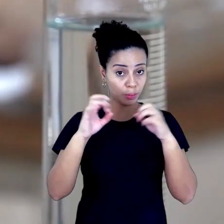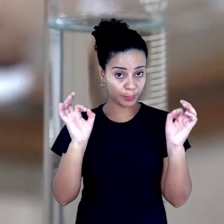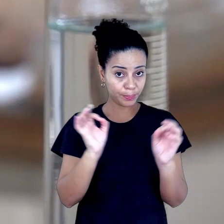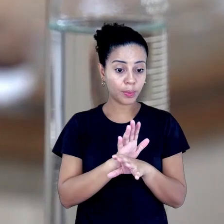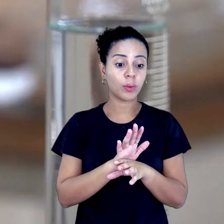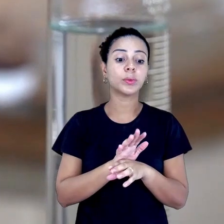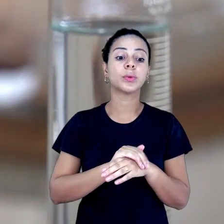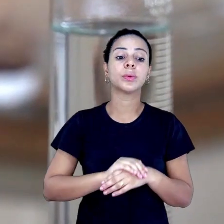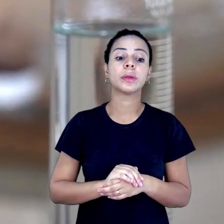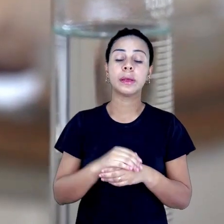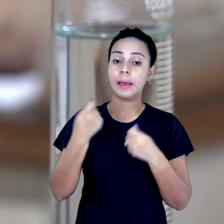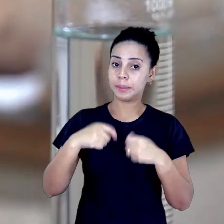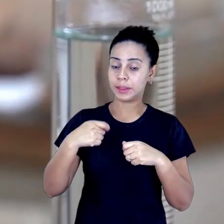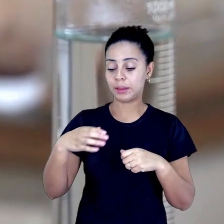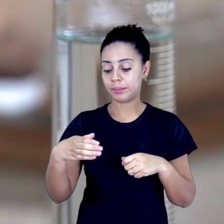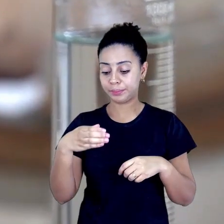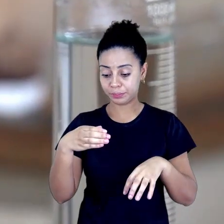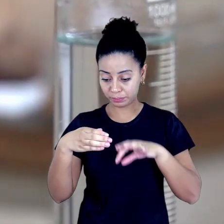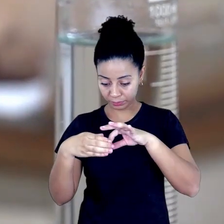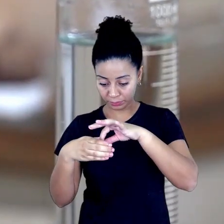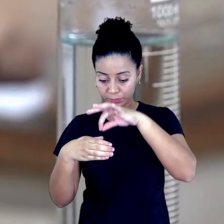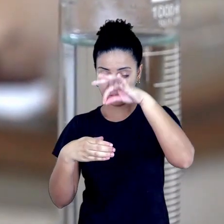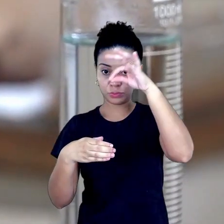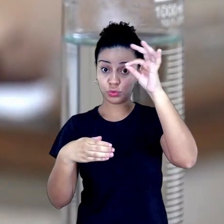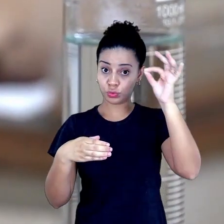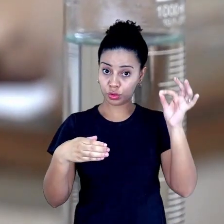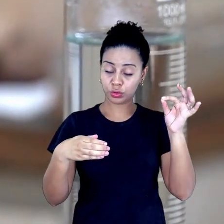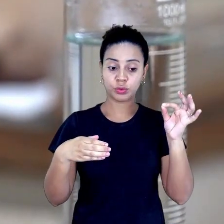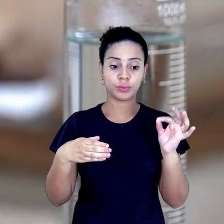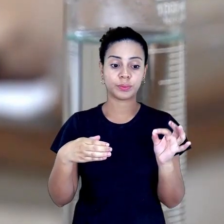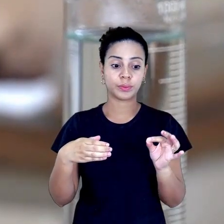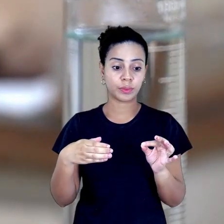Retira-se lenta e cuidadosamente o densímetro da dispersão,